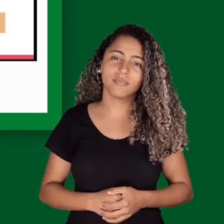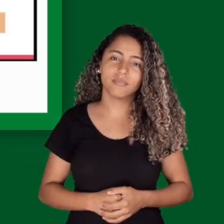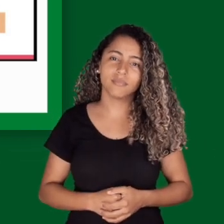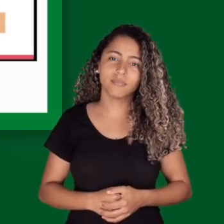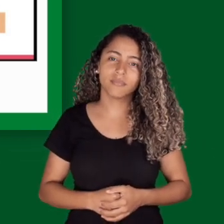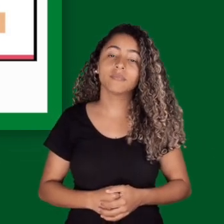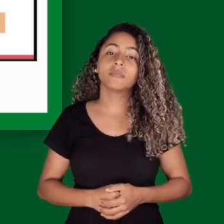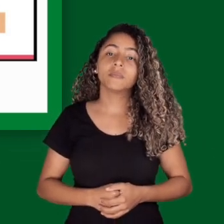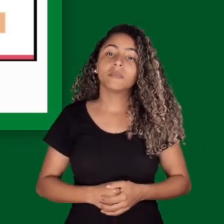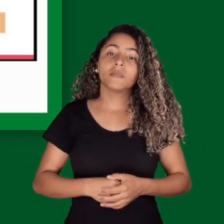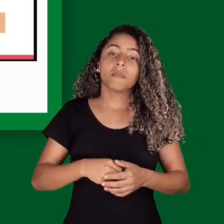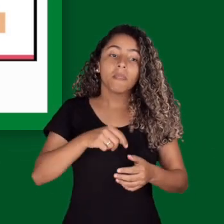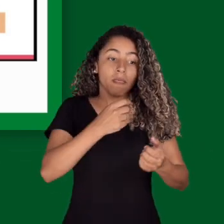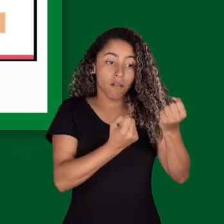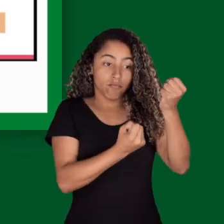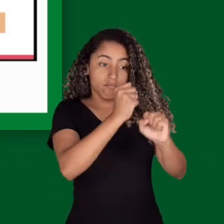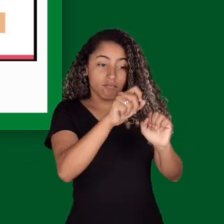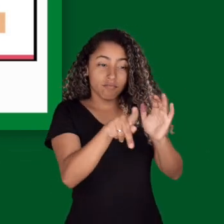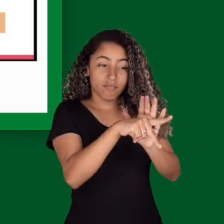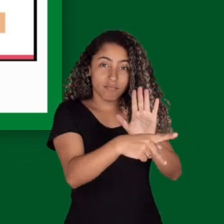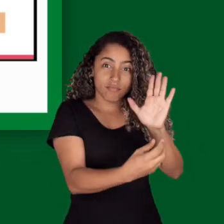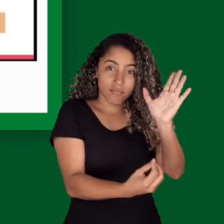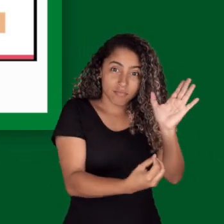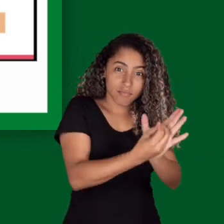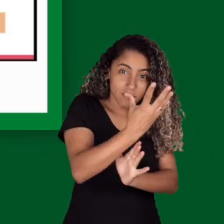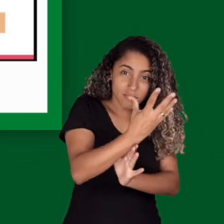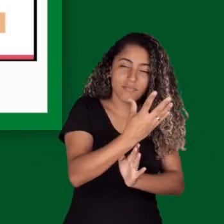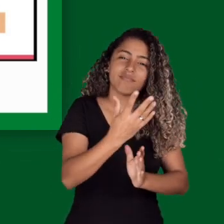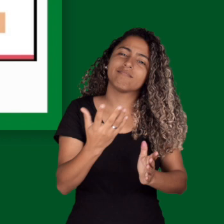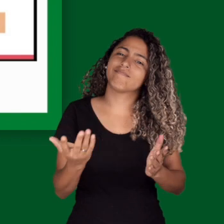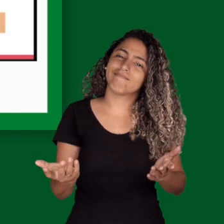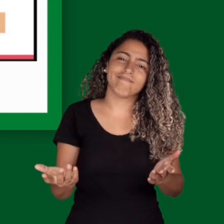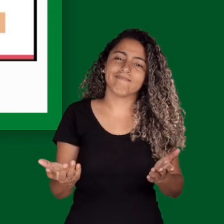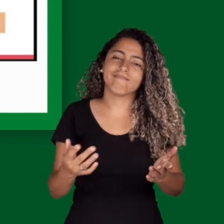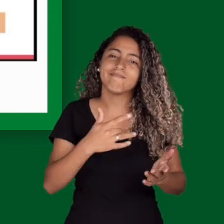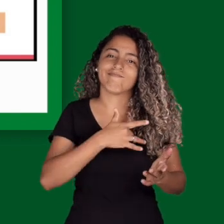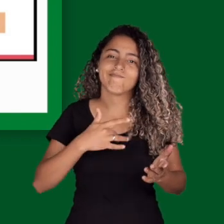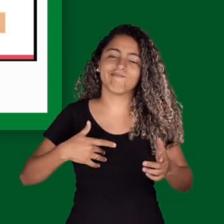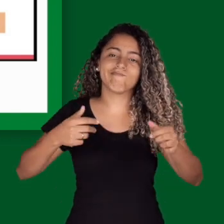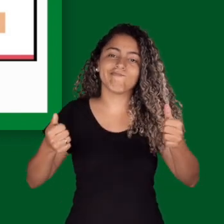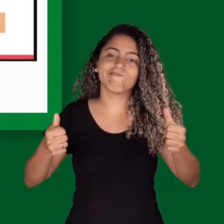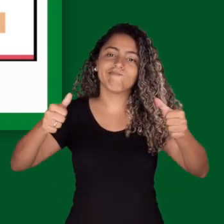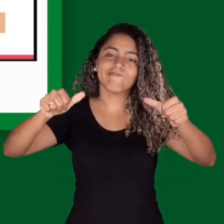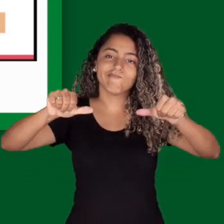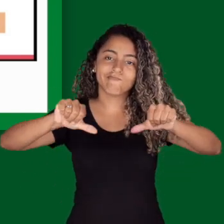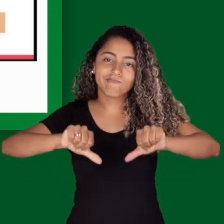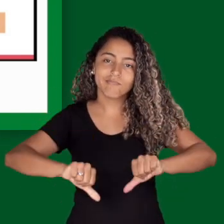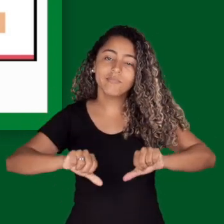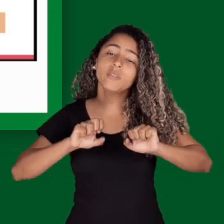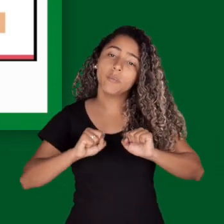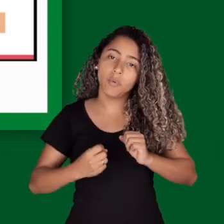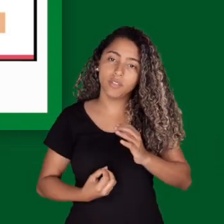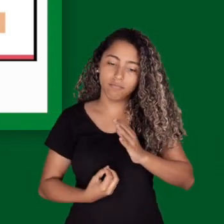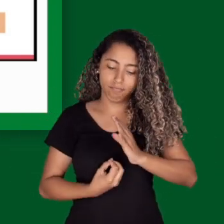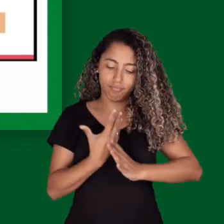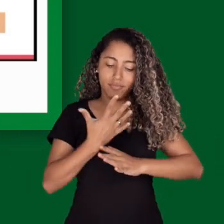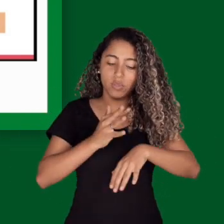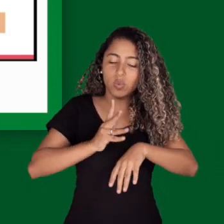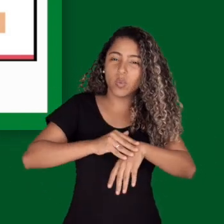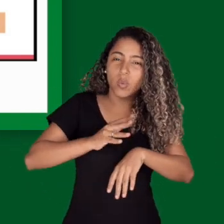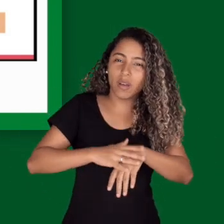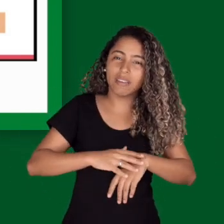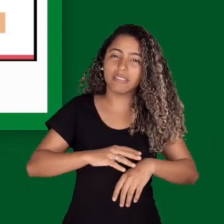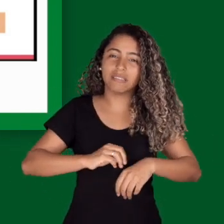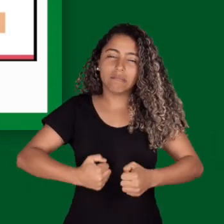baixa qualidade nutricional e que trazem muitos prejuízos para a nossa saúde, né? Favorecendo o aparecimento de doenças crônicas,